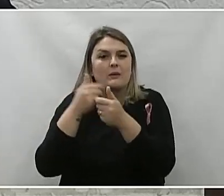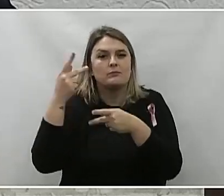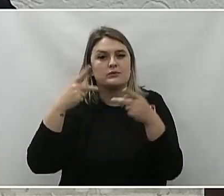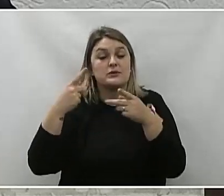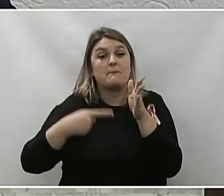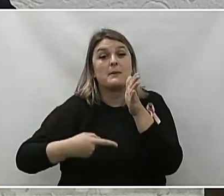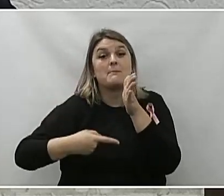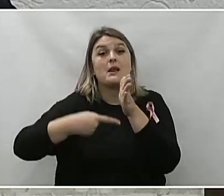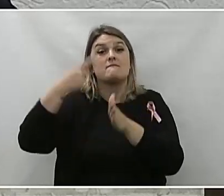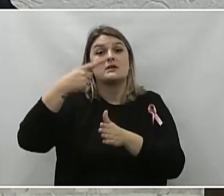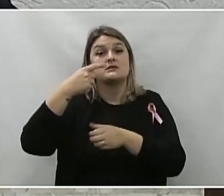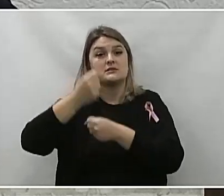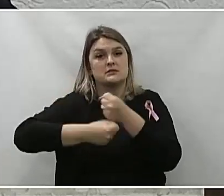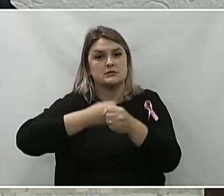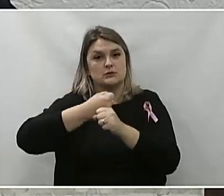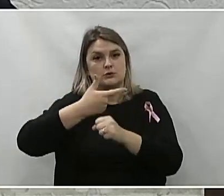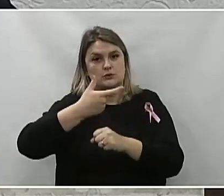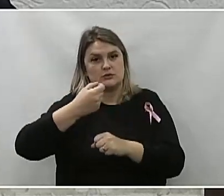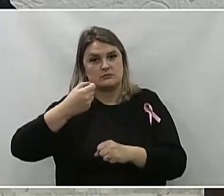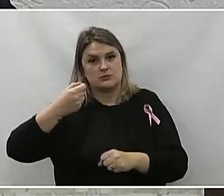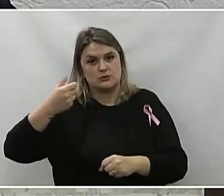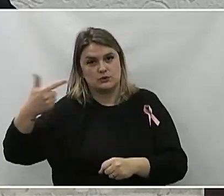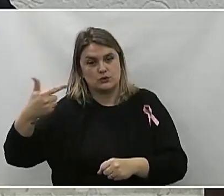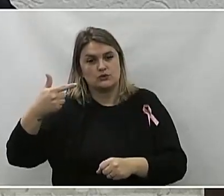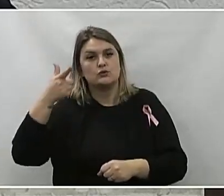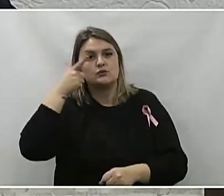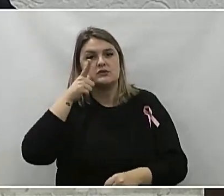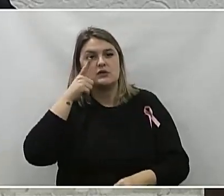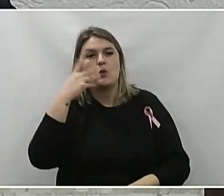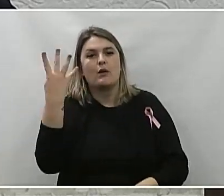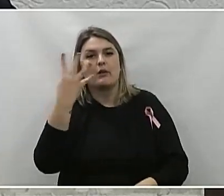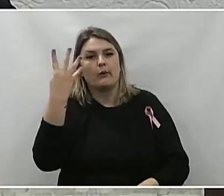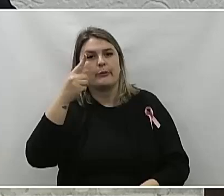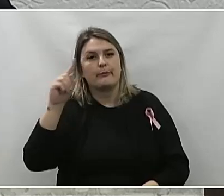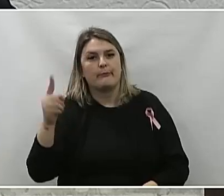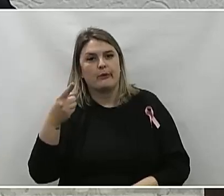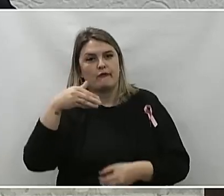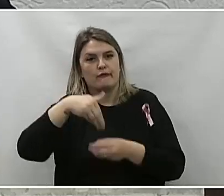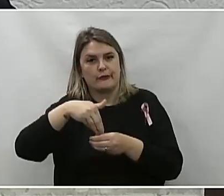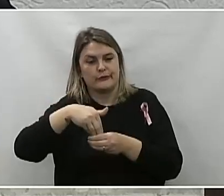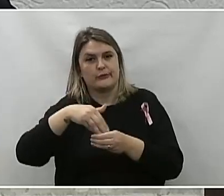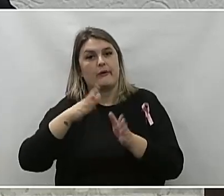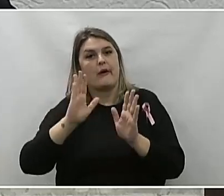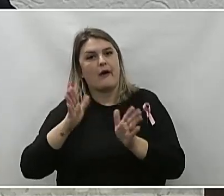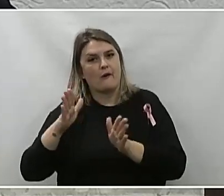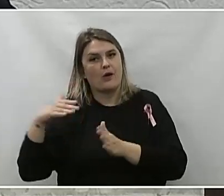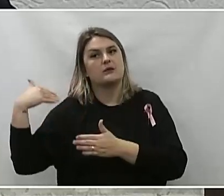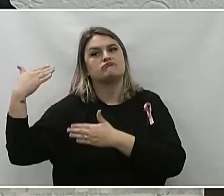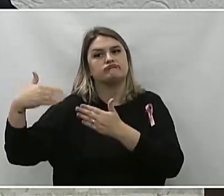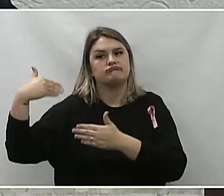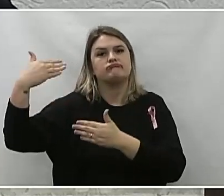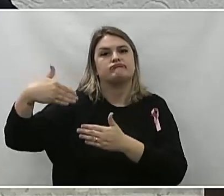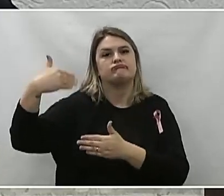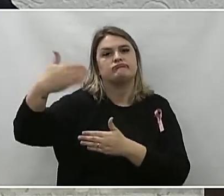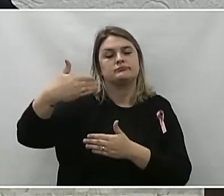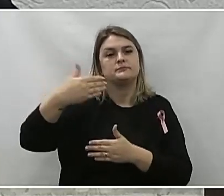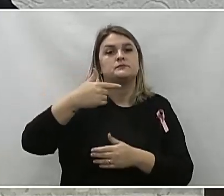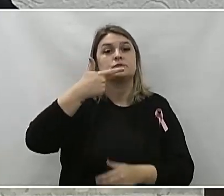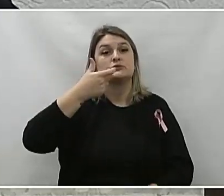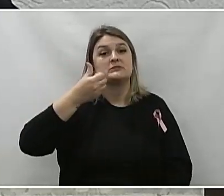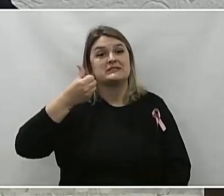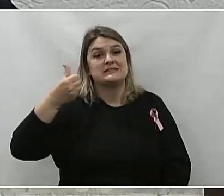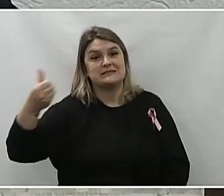o cargo em 2002 com mais de 44 mil votos segue sendo reeleito desde então em